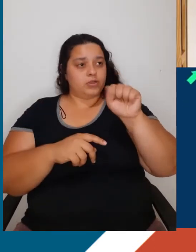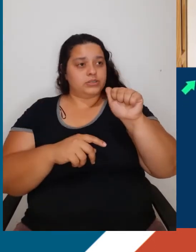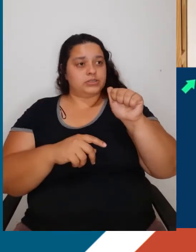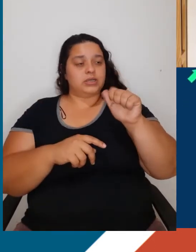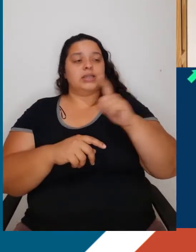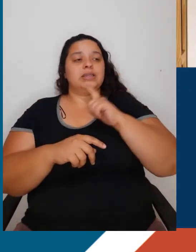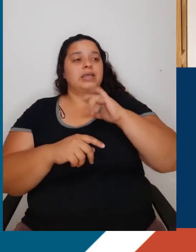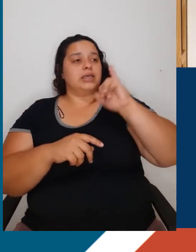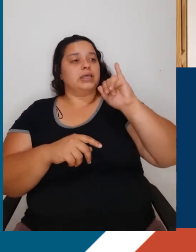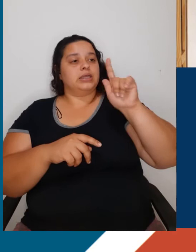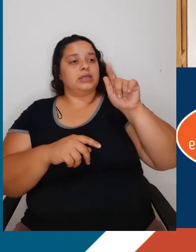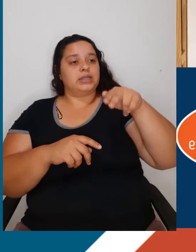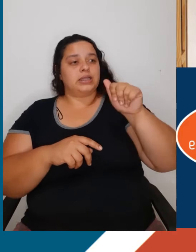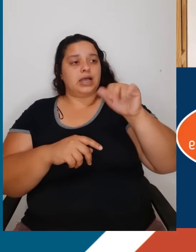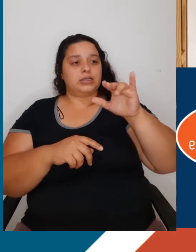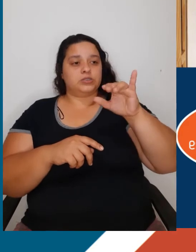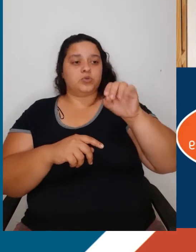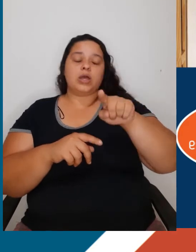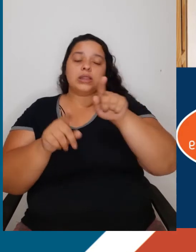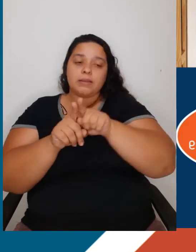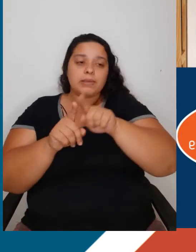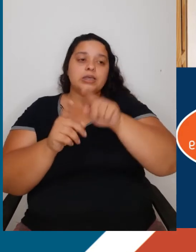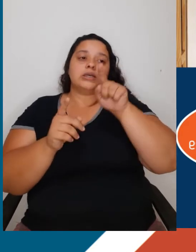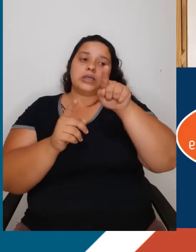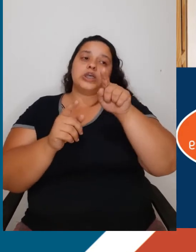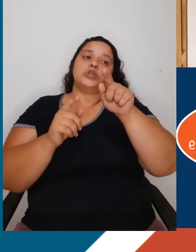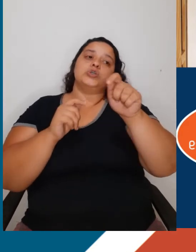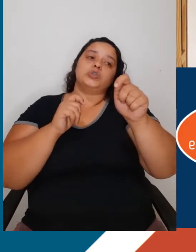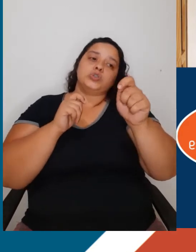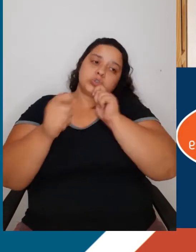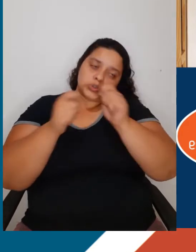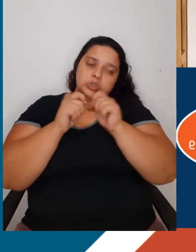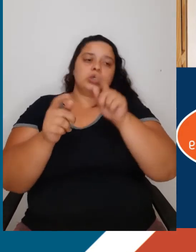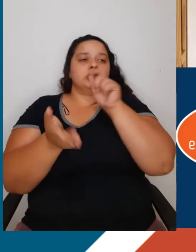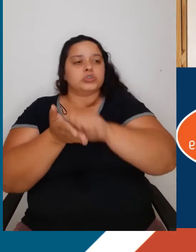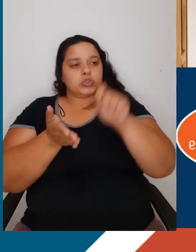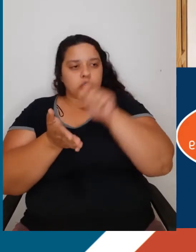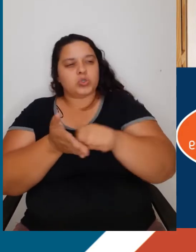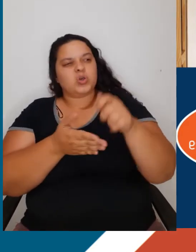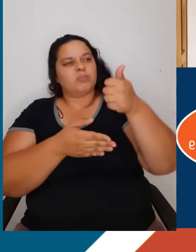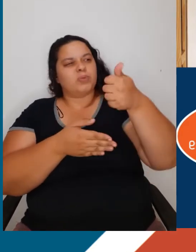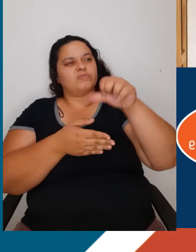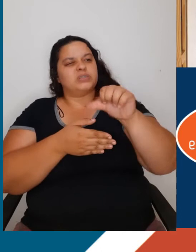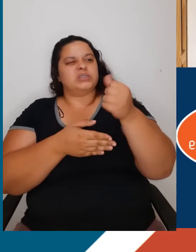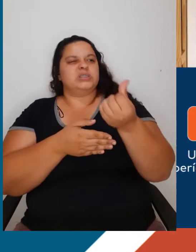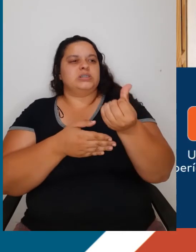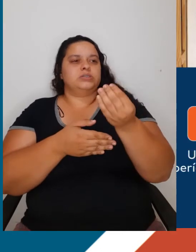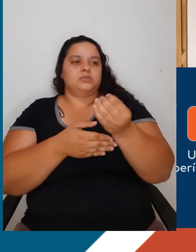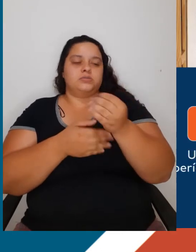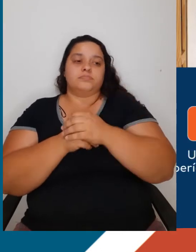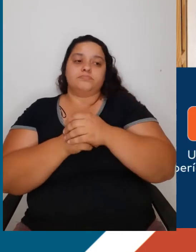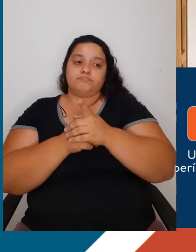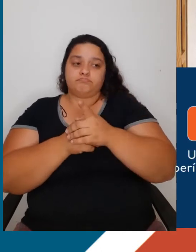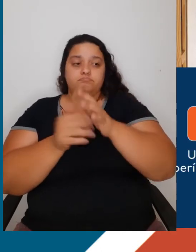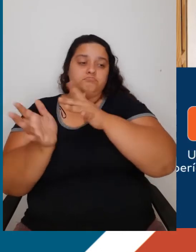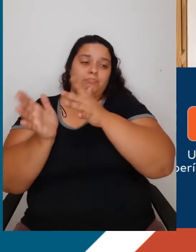de Loyola, que além de escritor, foi também jornalista, tendo trabalhado alguns anos como repórter ainda na década de 1960.